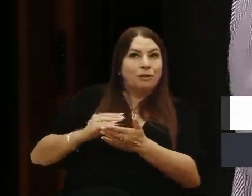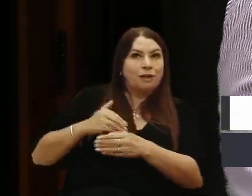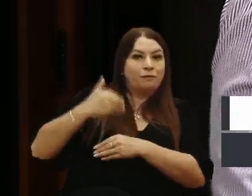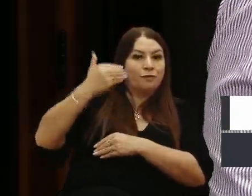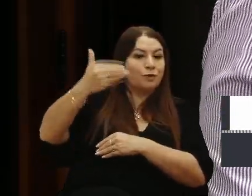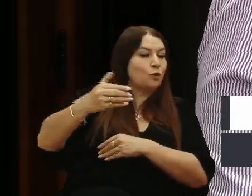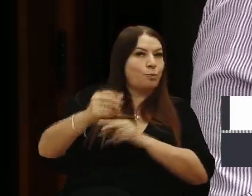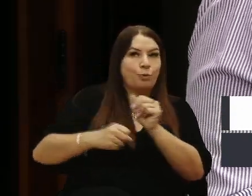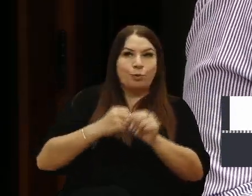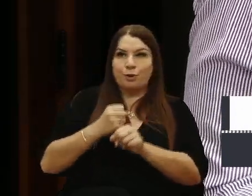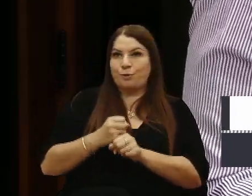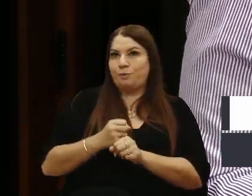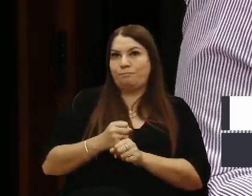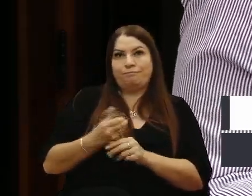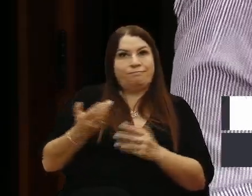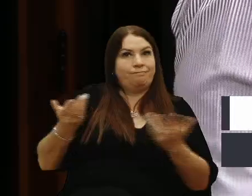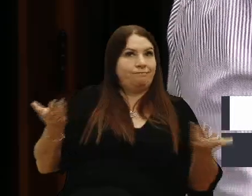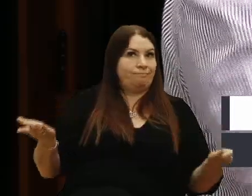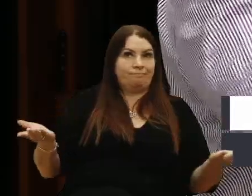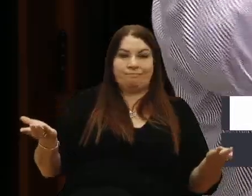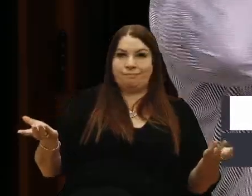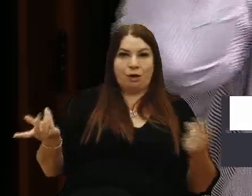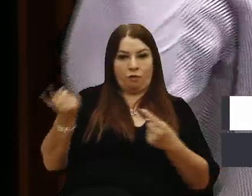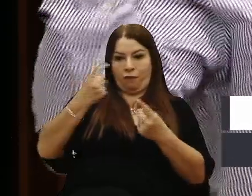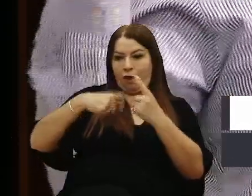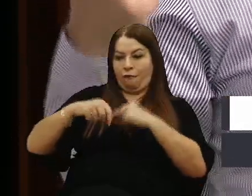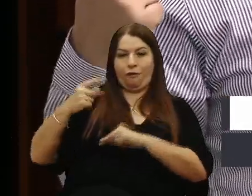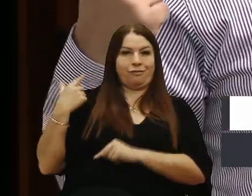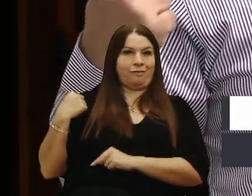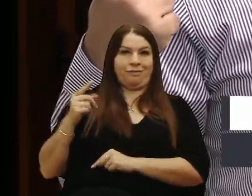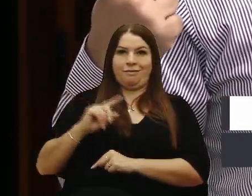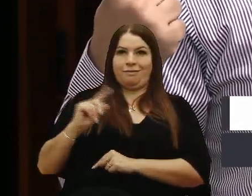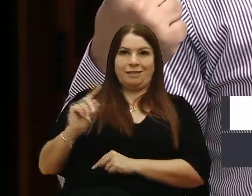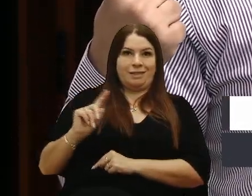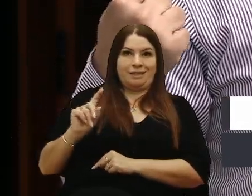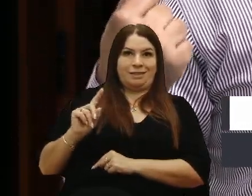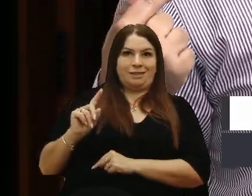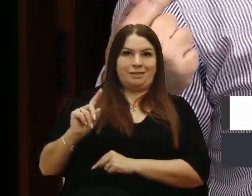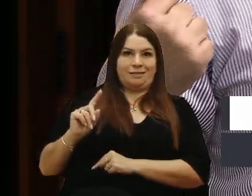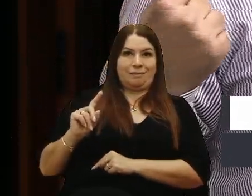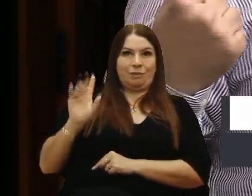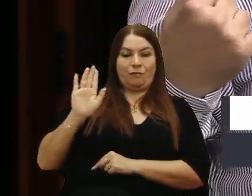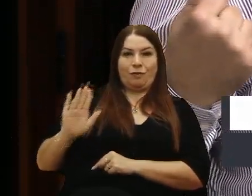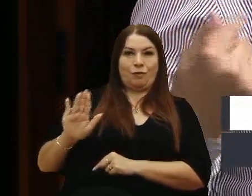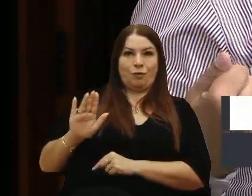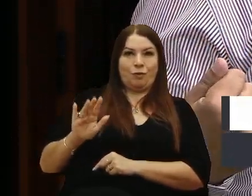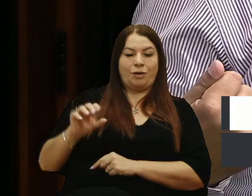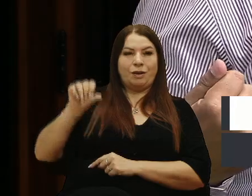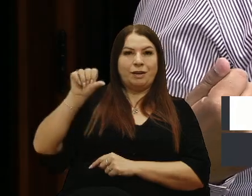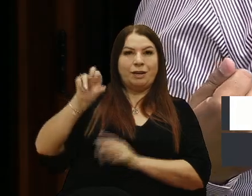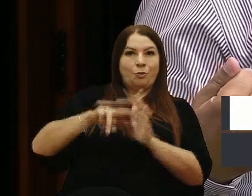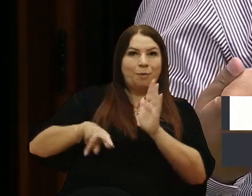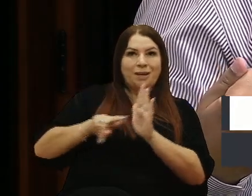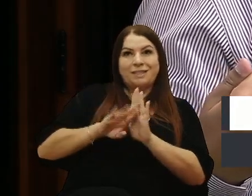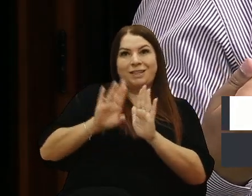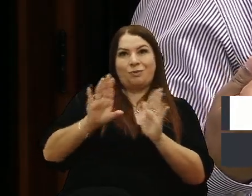ano seguinte, ele não vai voltar para o ano que ele ficou de progressão